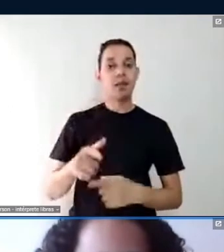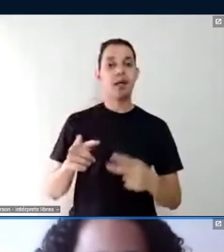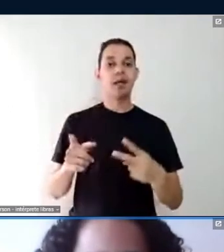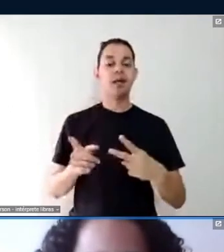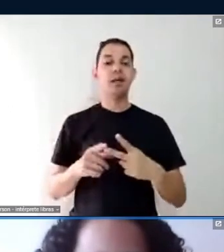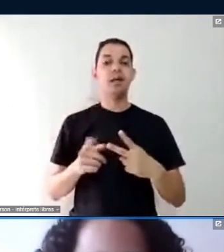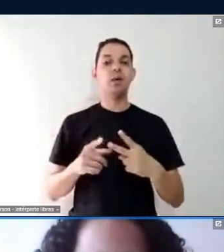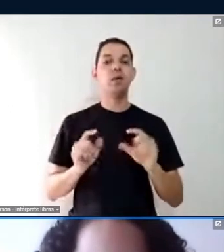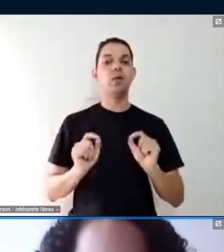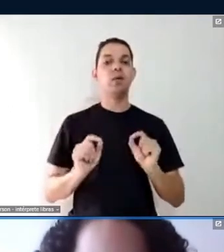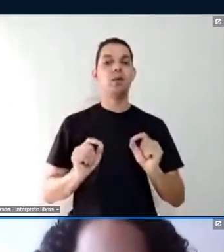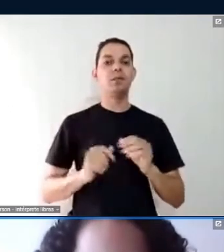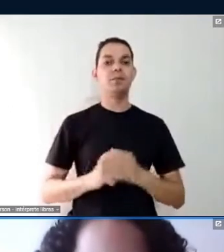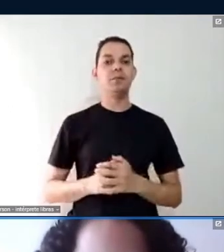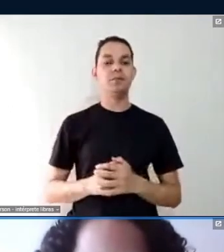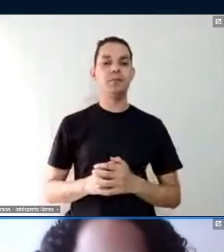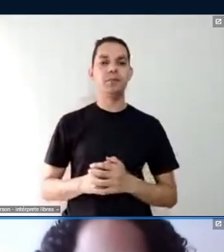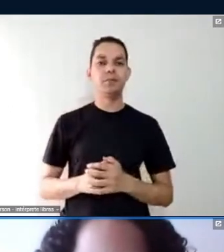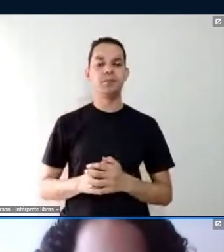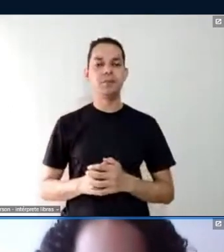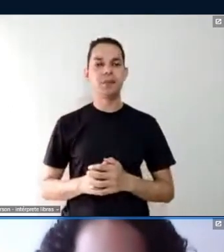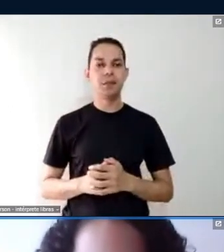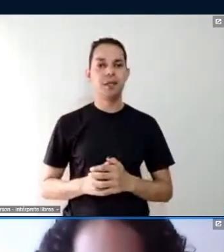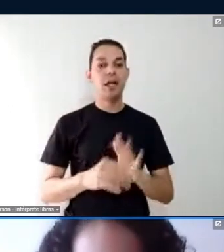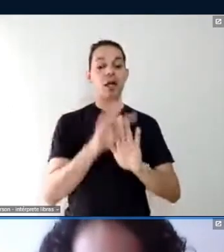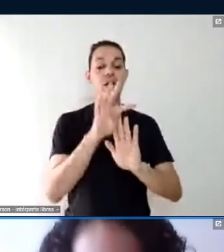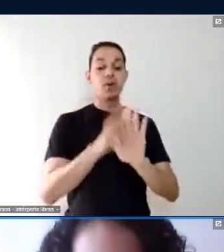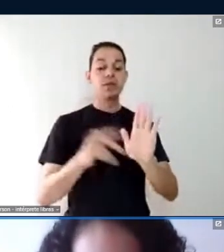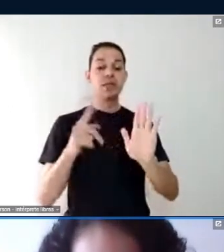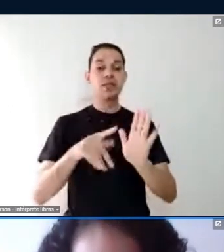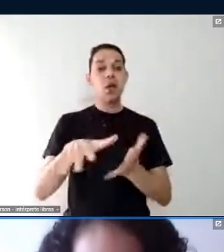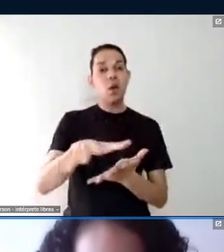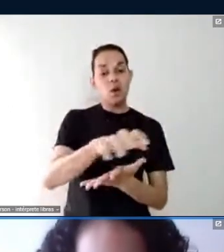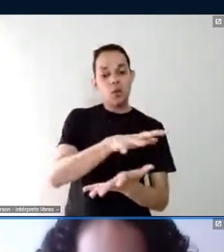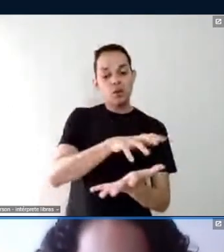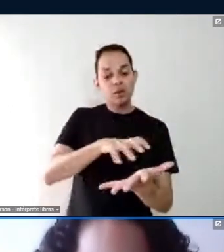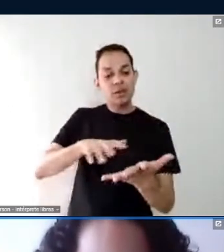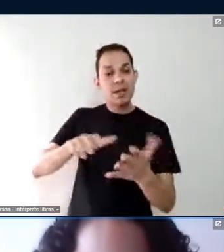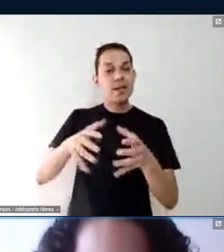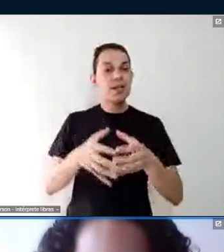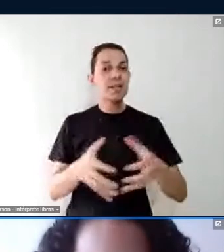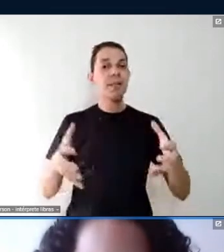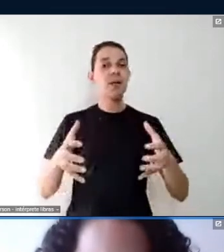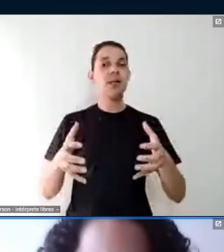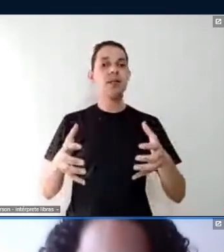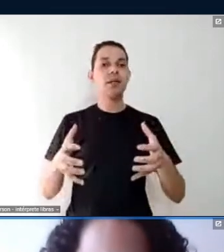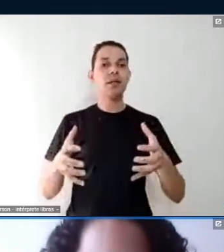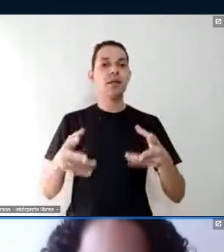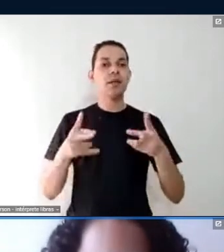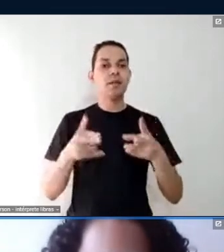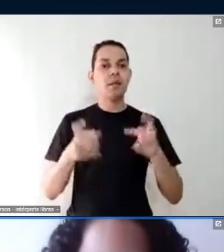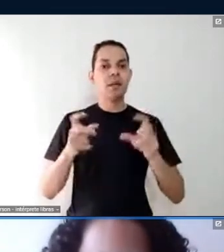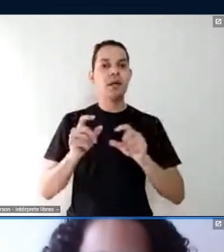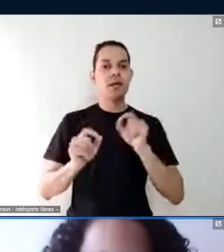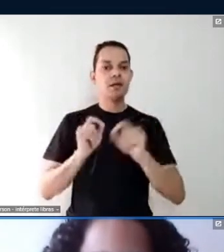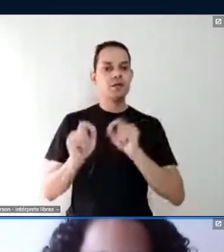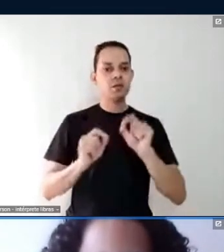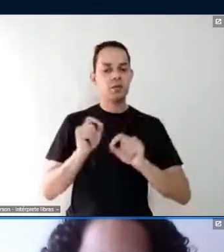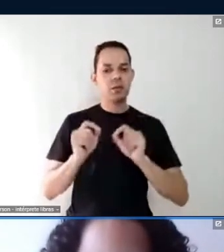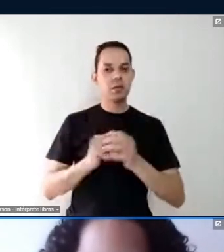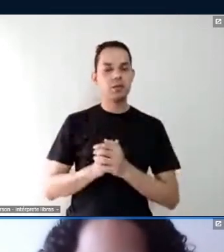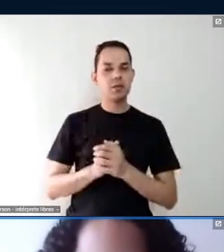respeito. Além disso, na maioria dos dados do item 1, observei que você colocou